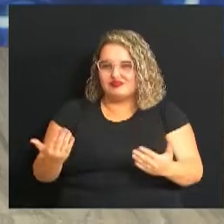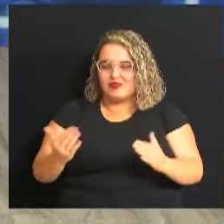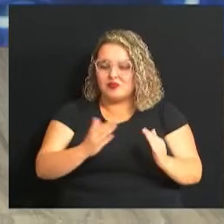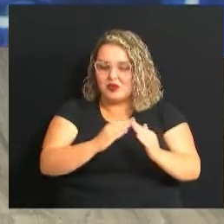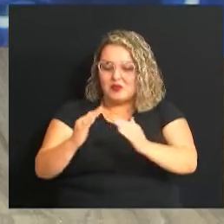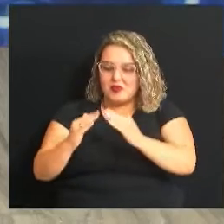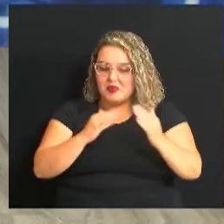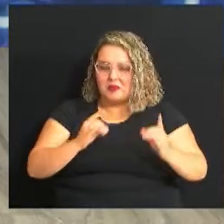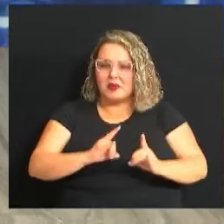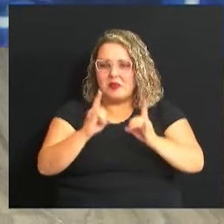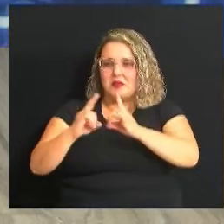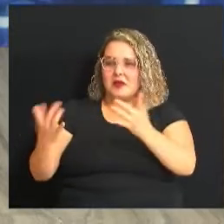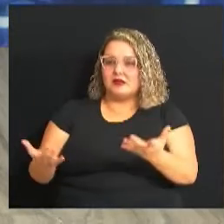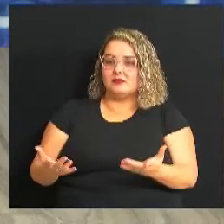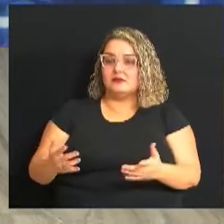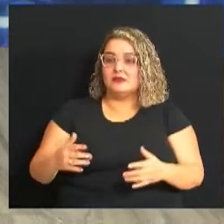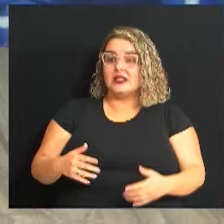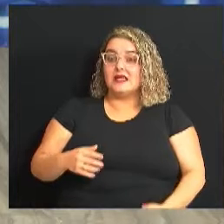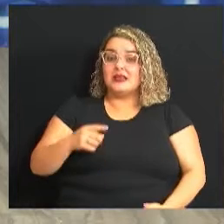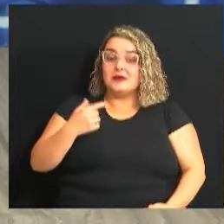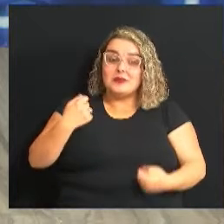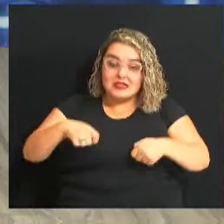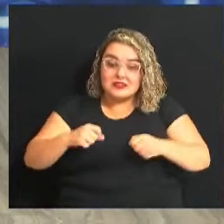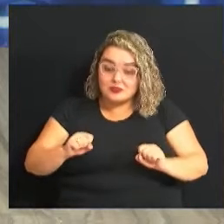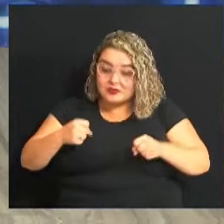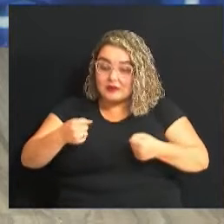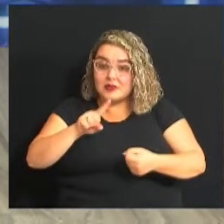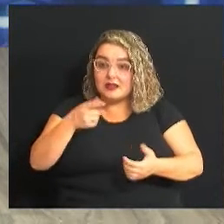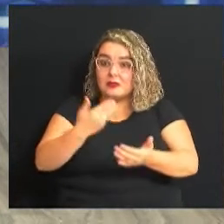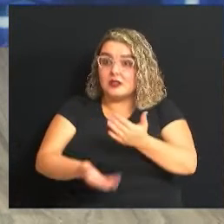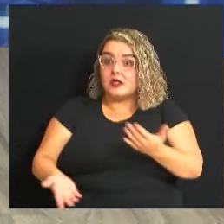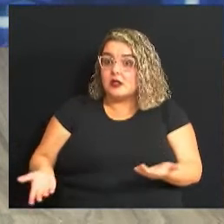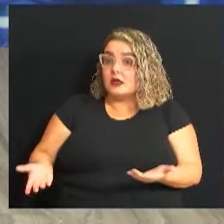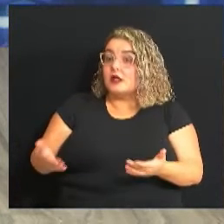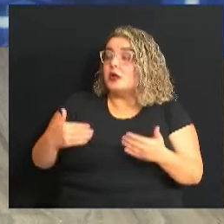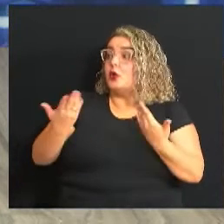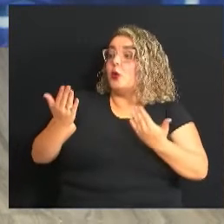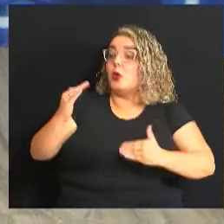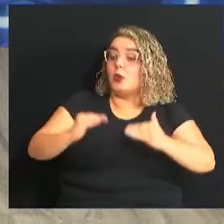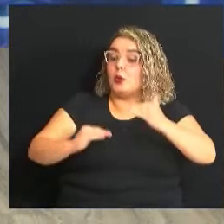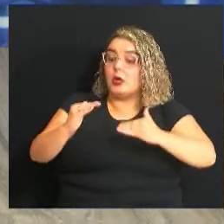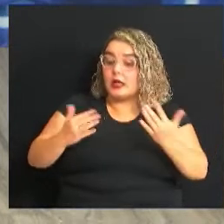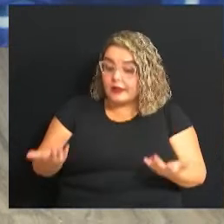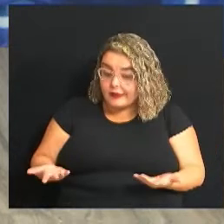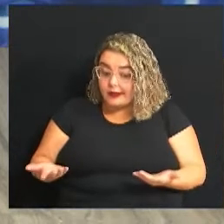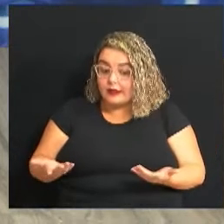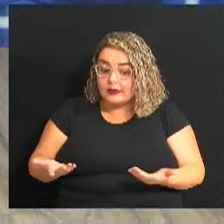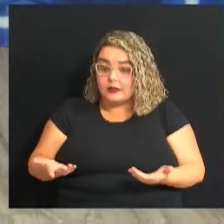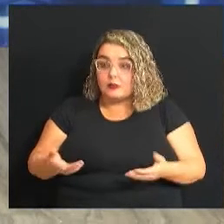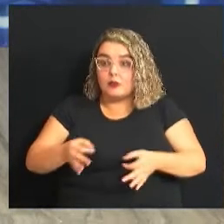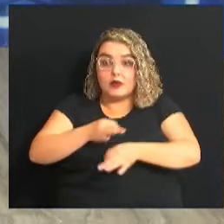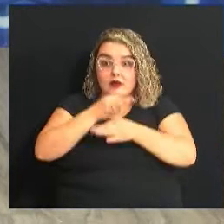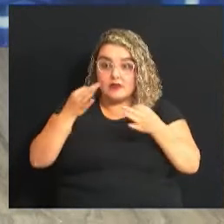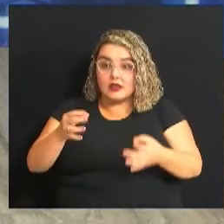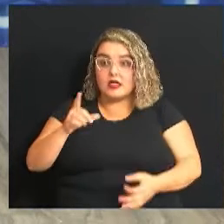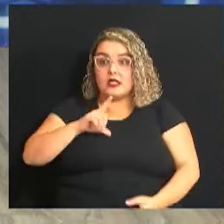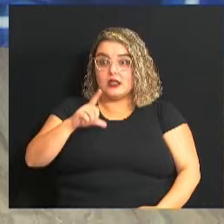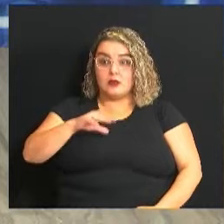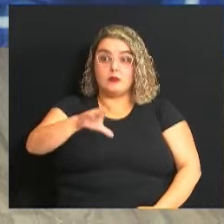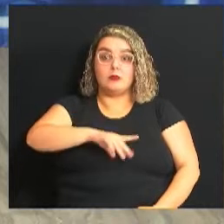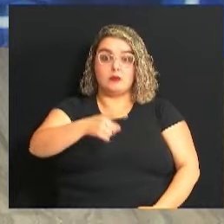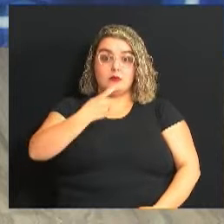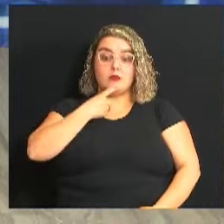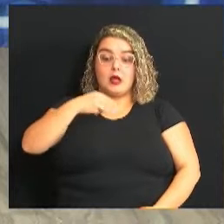o equilíbrio perfeito, então? Porque as cidades não param de crescer, não vão parar de crescer também. A gente tem o exemplo de Campinas, uma